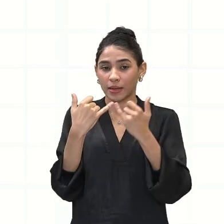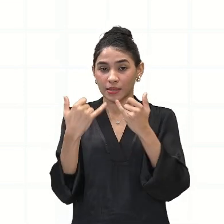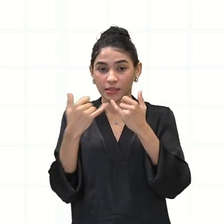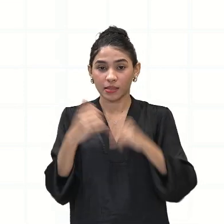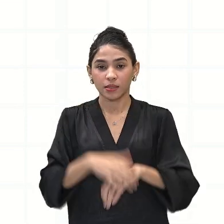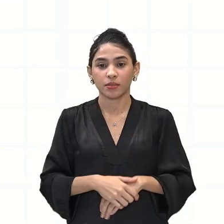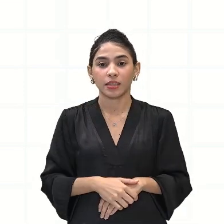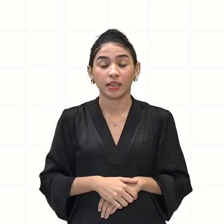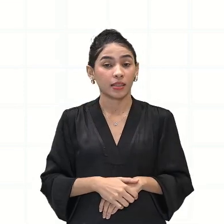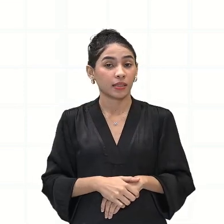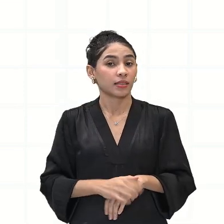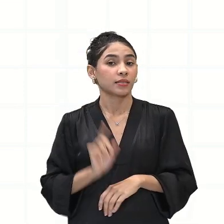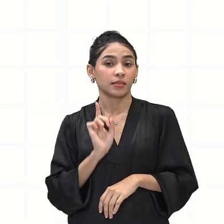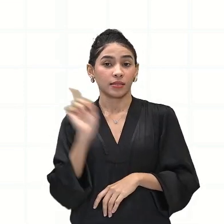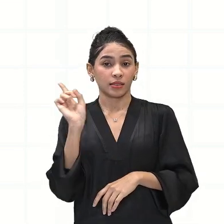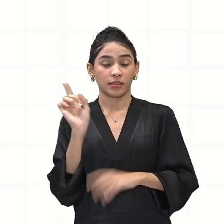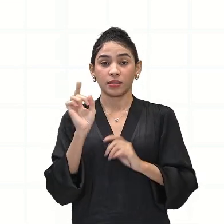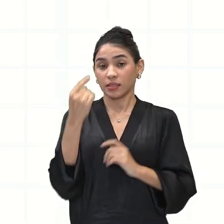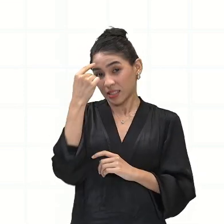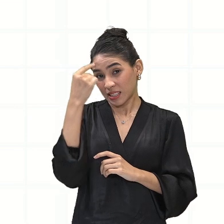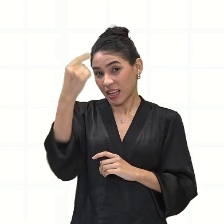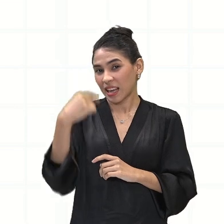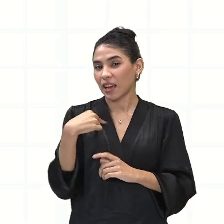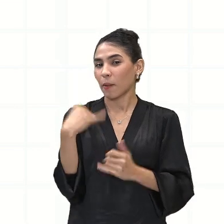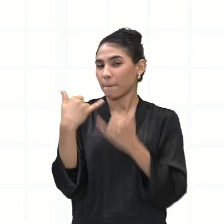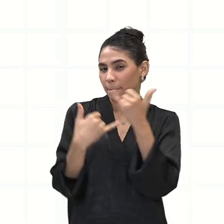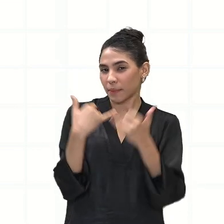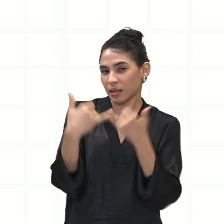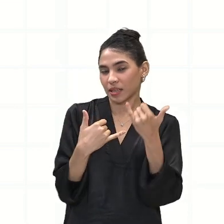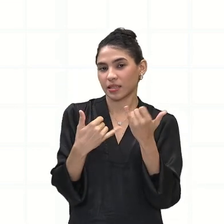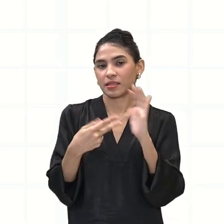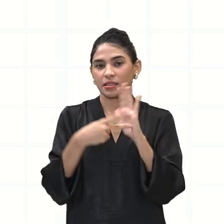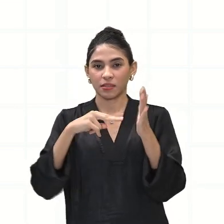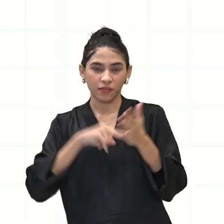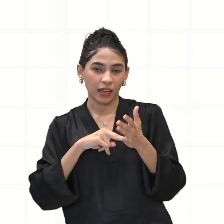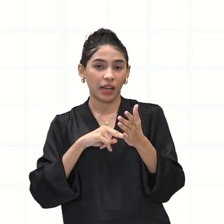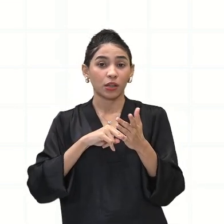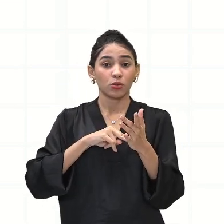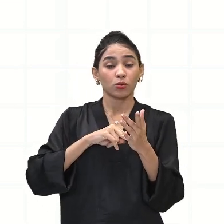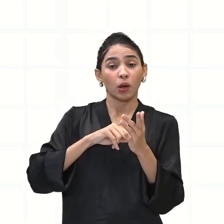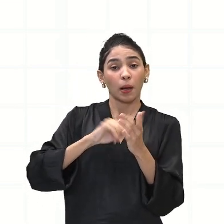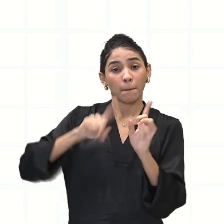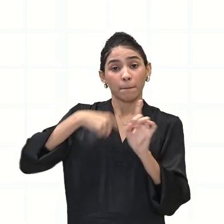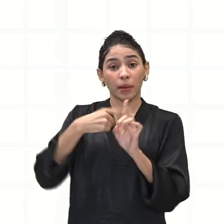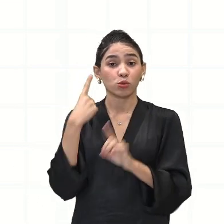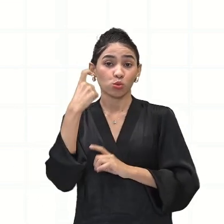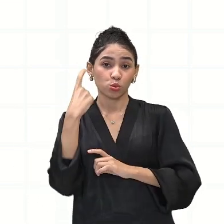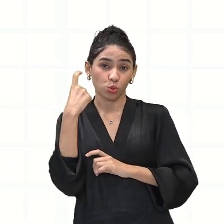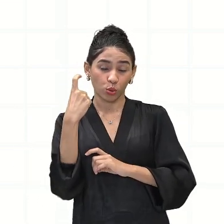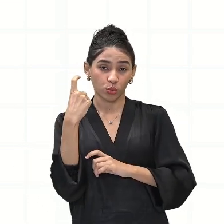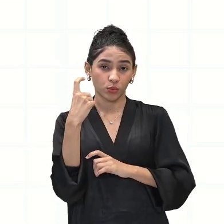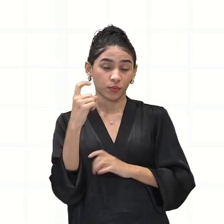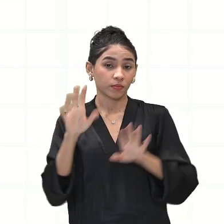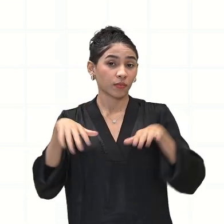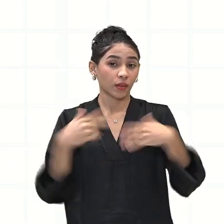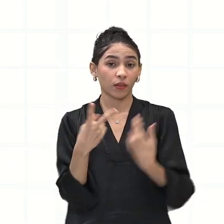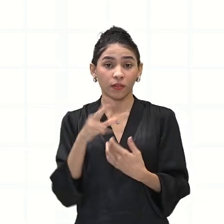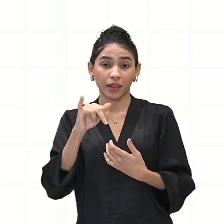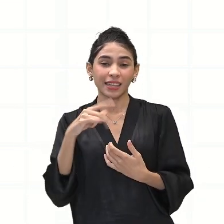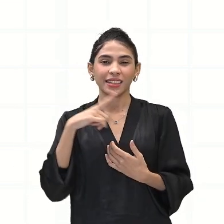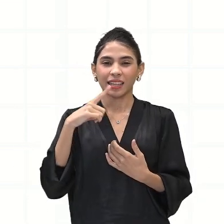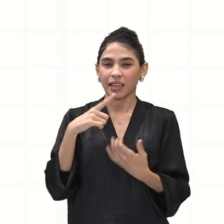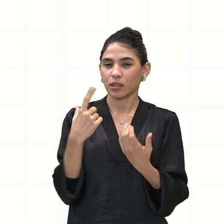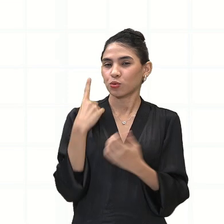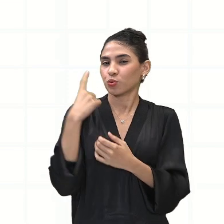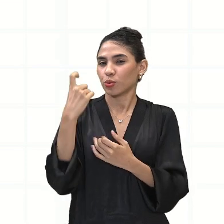parecidos. Aqui a ideia é que eu brinque com o significado e o som das duas palavras. Então elas vão ter um som